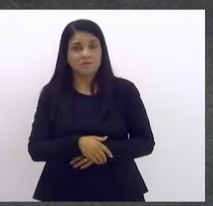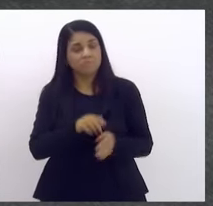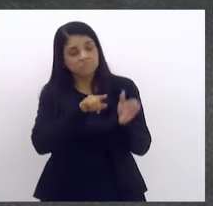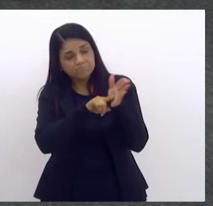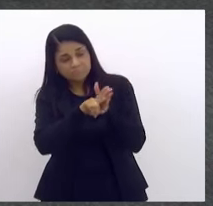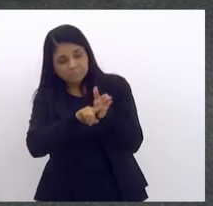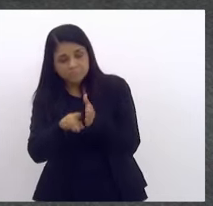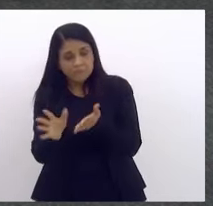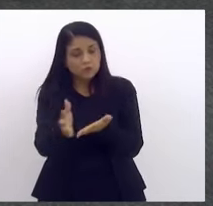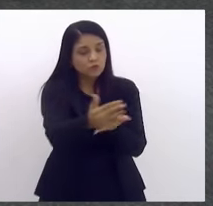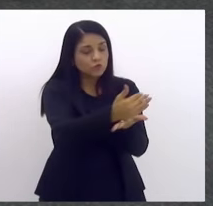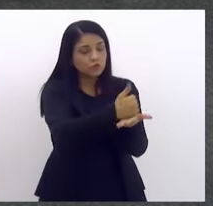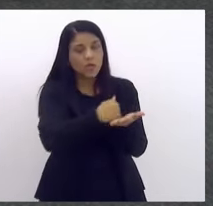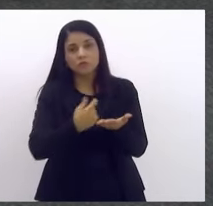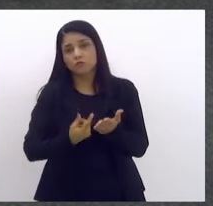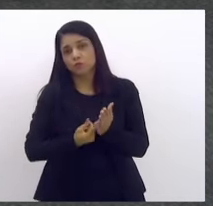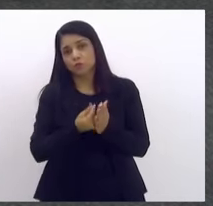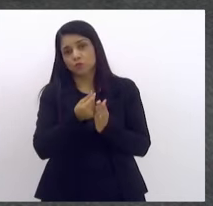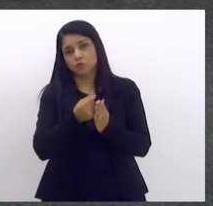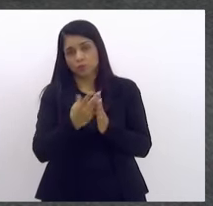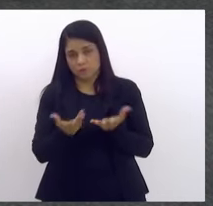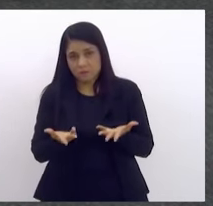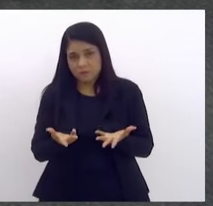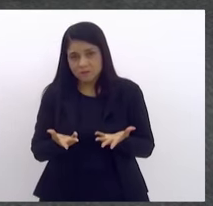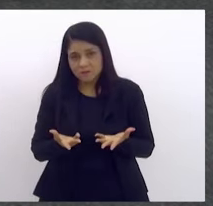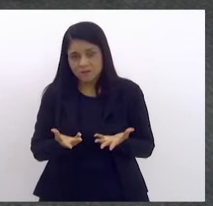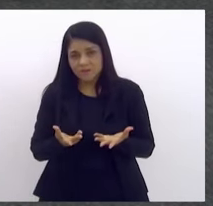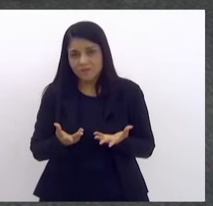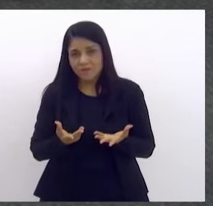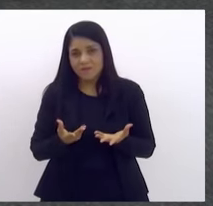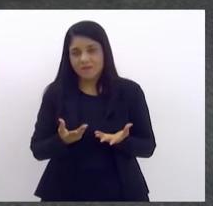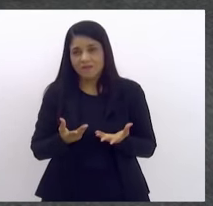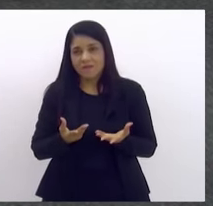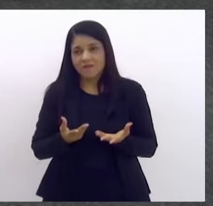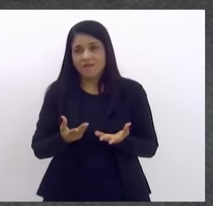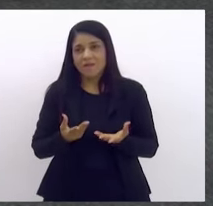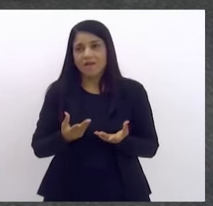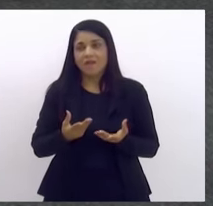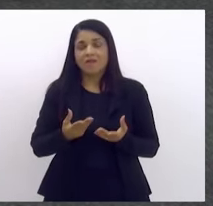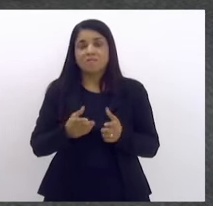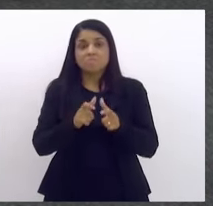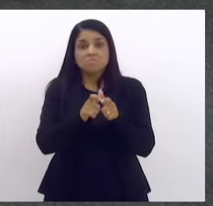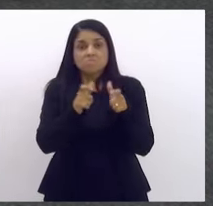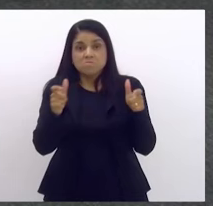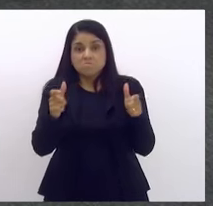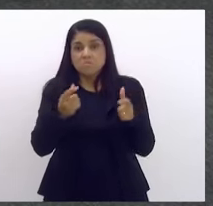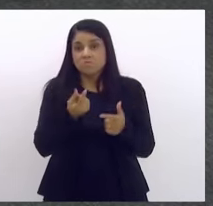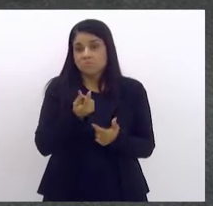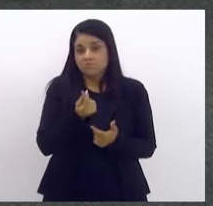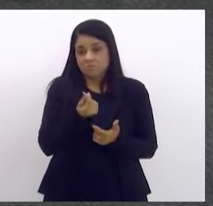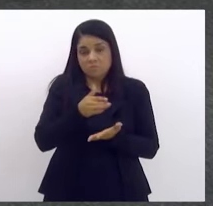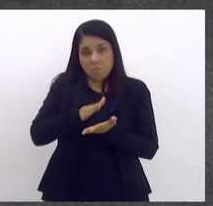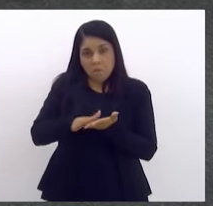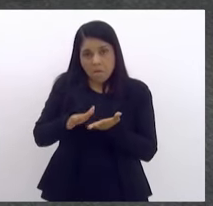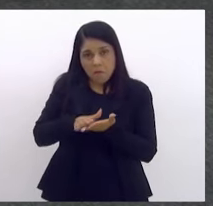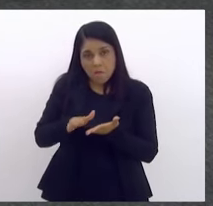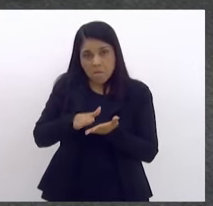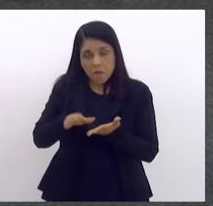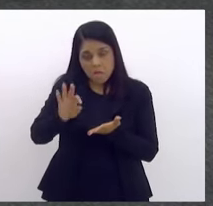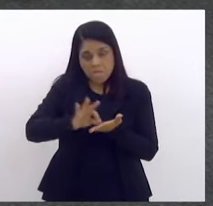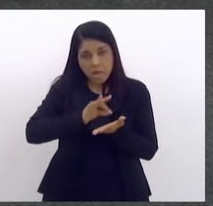os dados do orçamento. O que mais cresceu de aporte financeiro, de